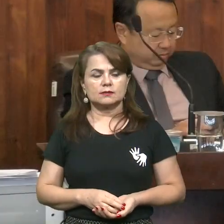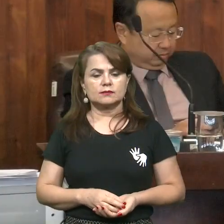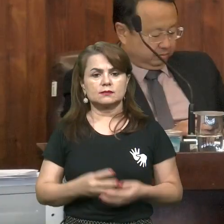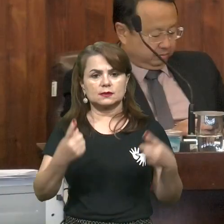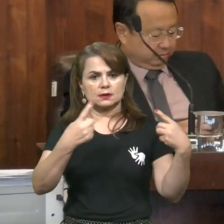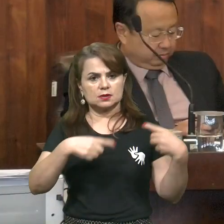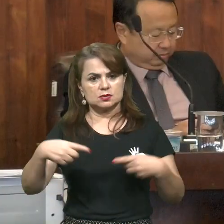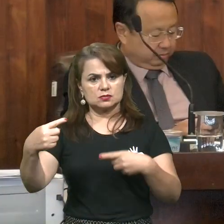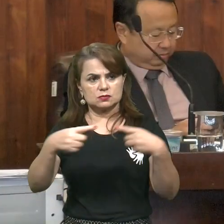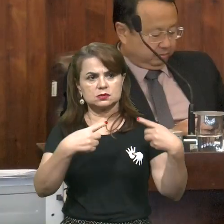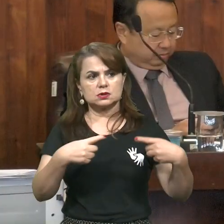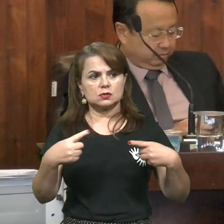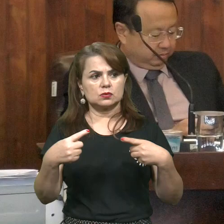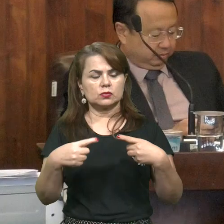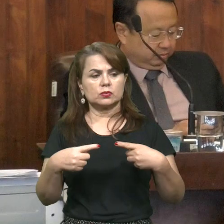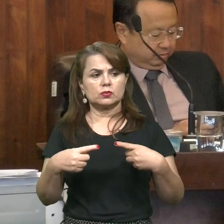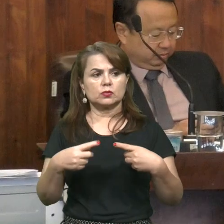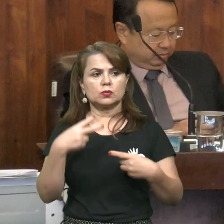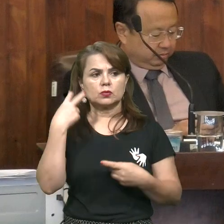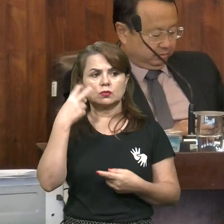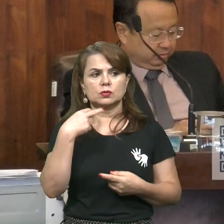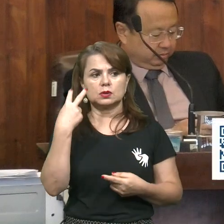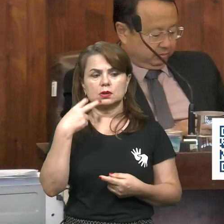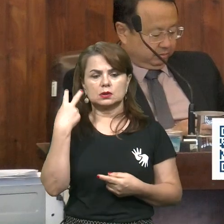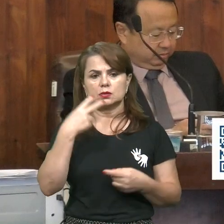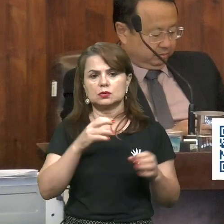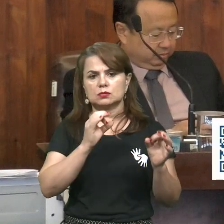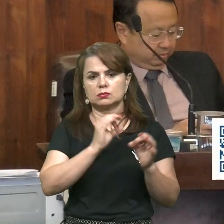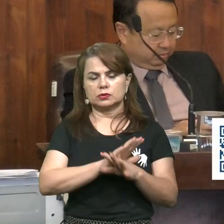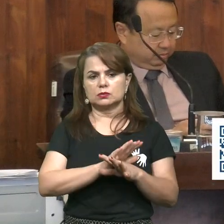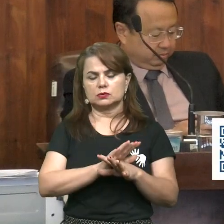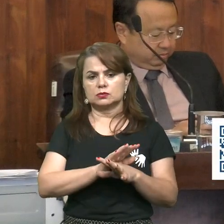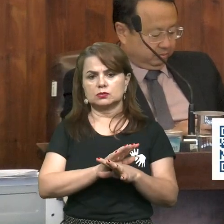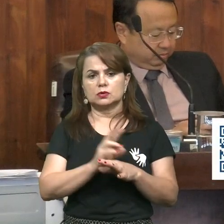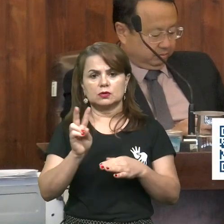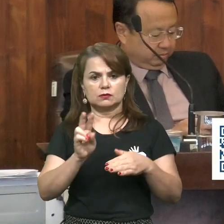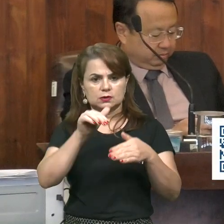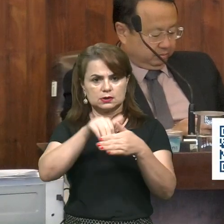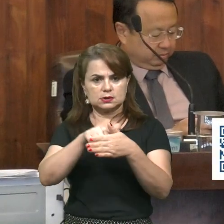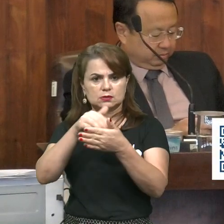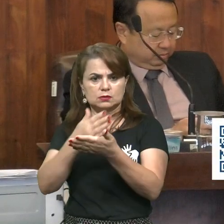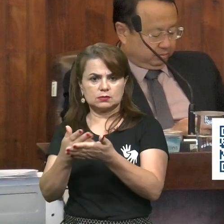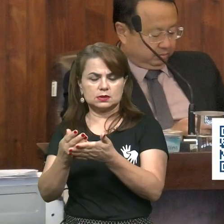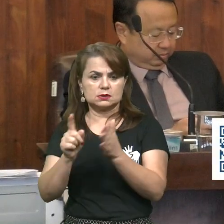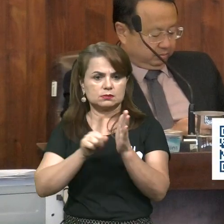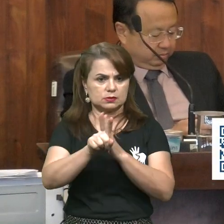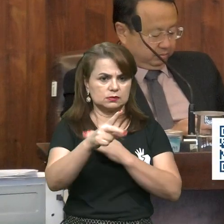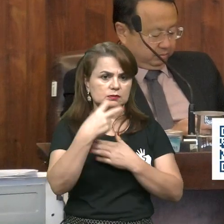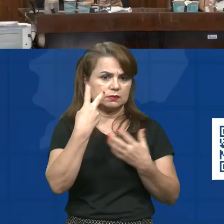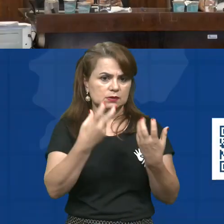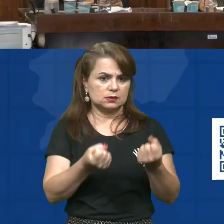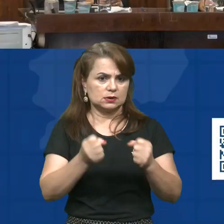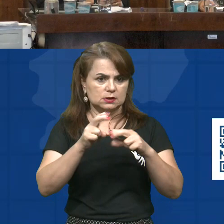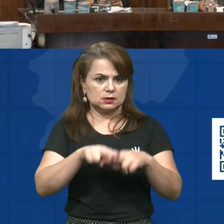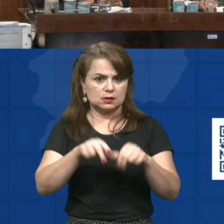Continua em discussão. Não havendo mais vereadores inscritos, está em discussão, está em votação. Os vereadores que estão favoráveis permaneçam como se